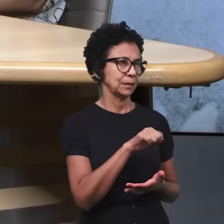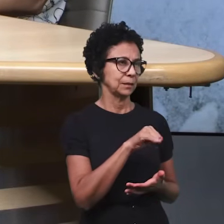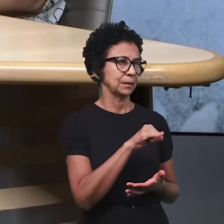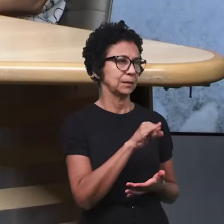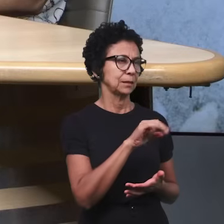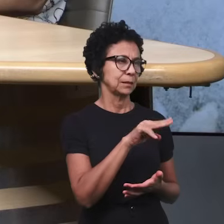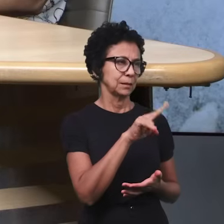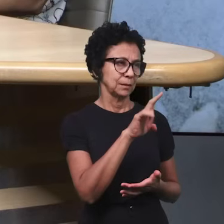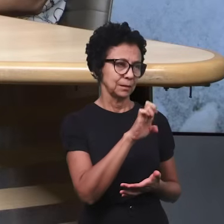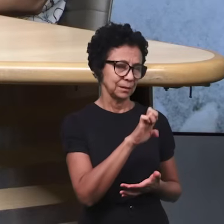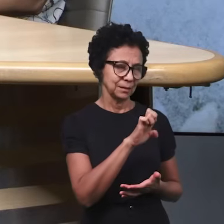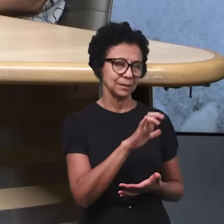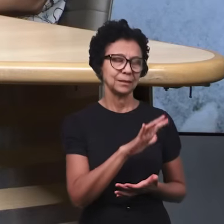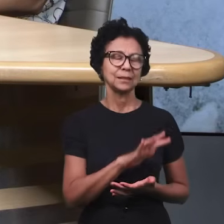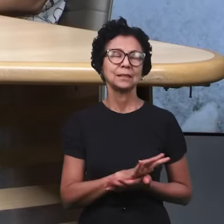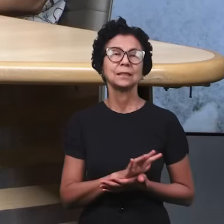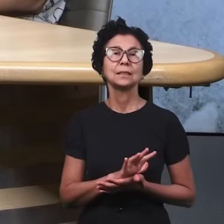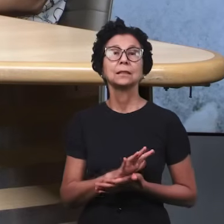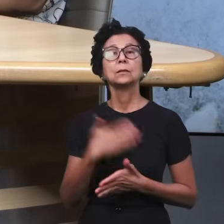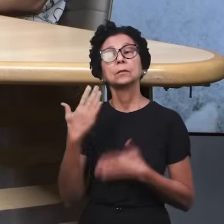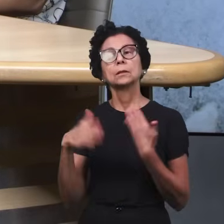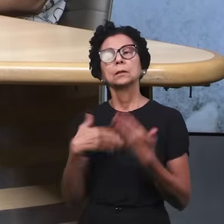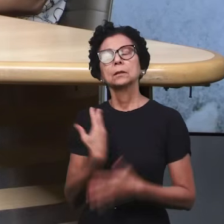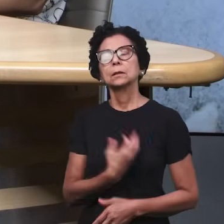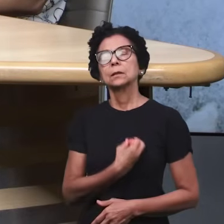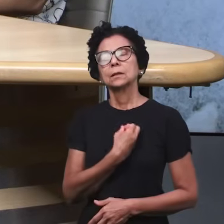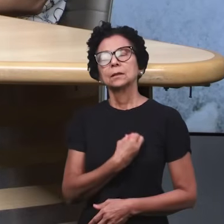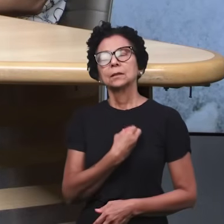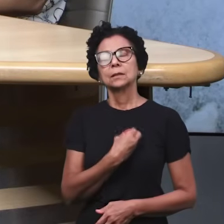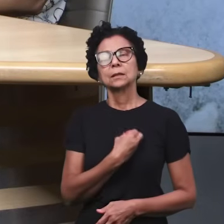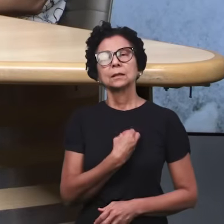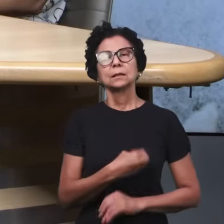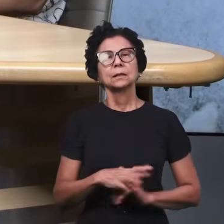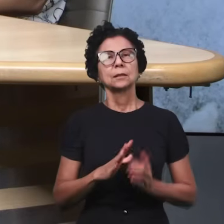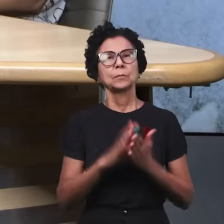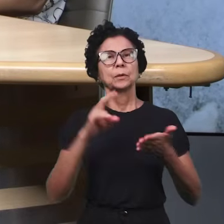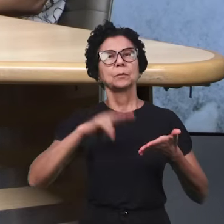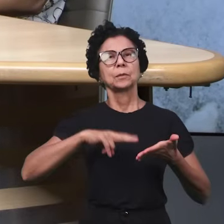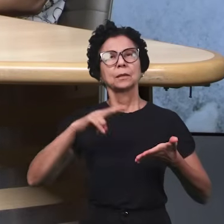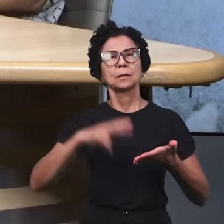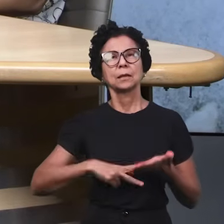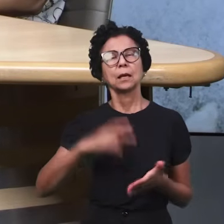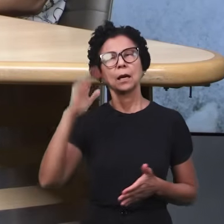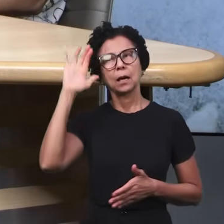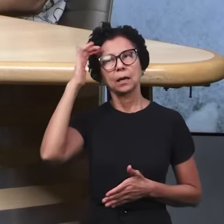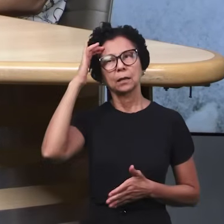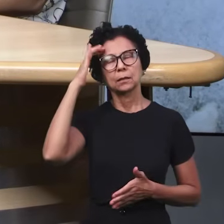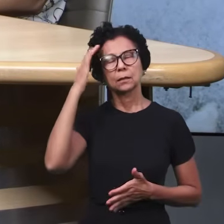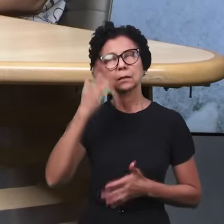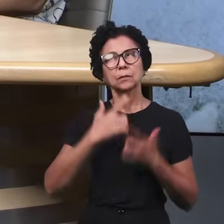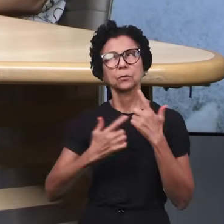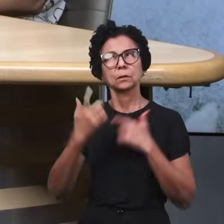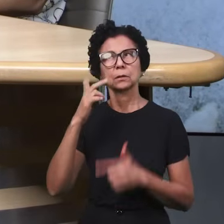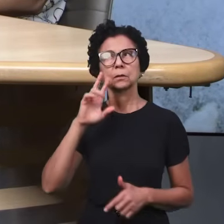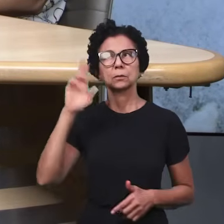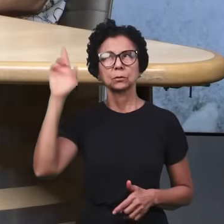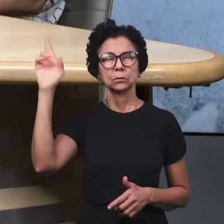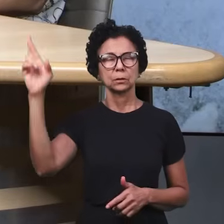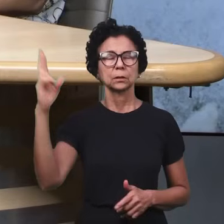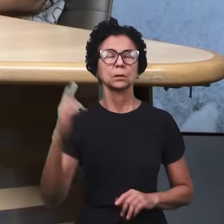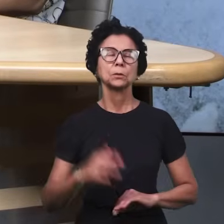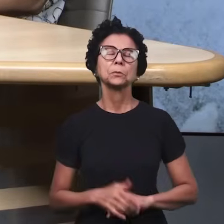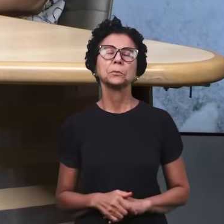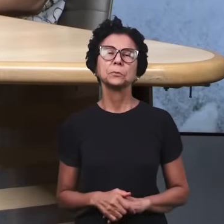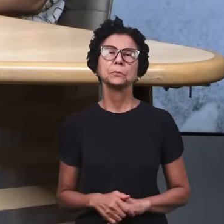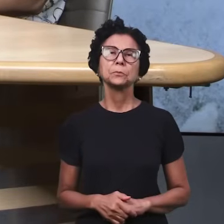para estudarmos a palavra do Senhor e entendermos, né, qual é o enfeite, aquilo que o Senhor quer na